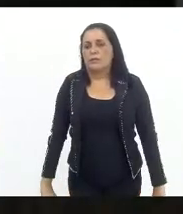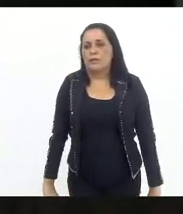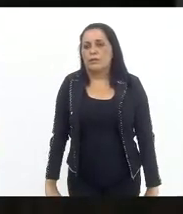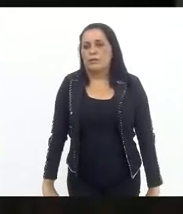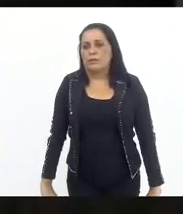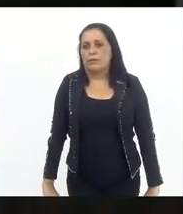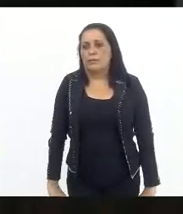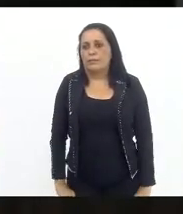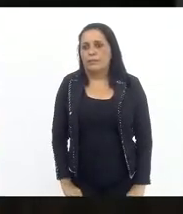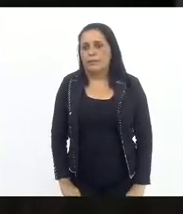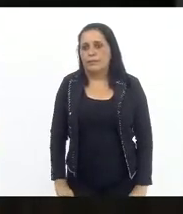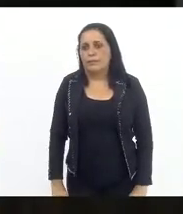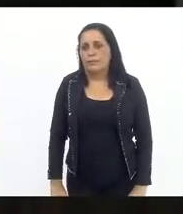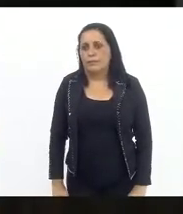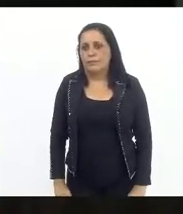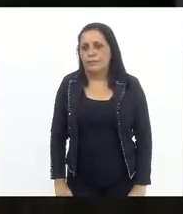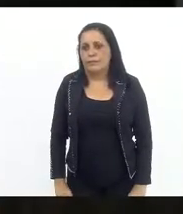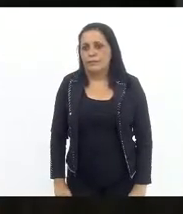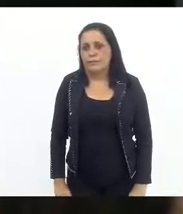Deputado Rubens Montempo.